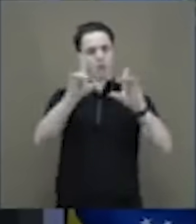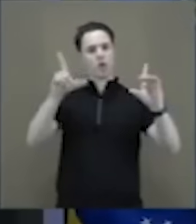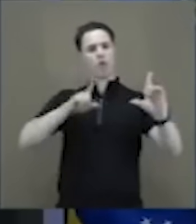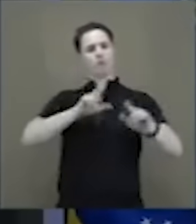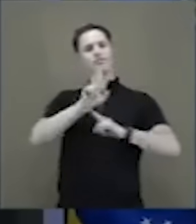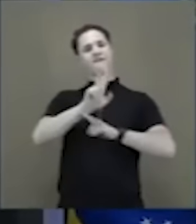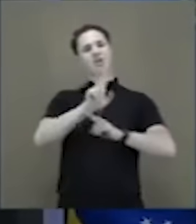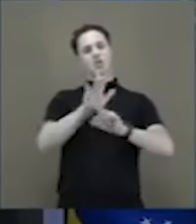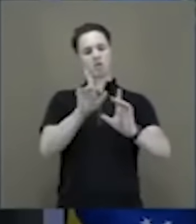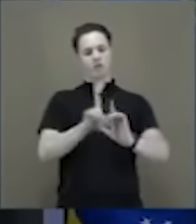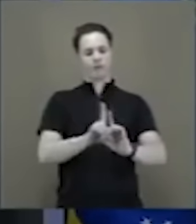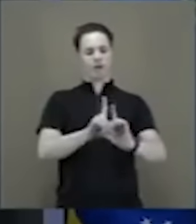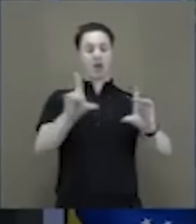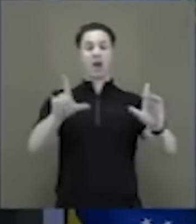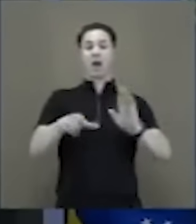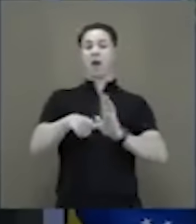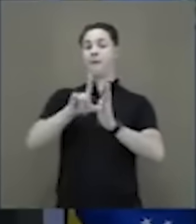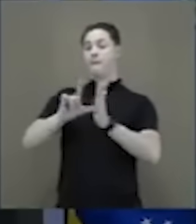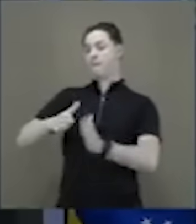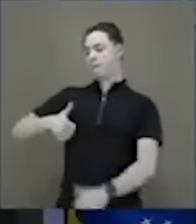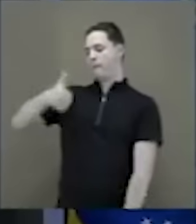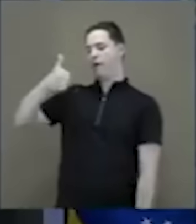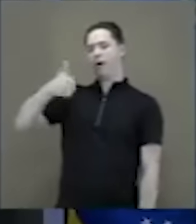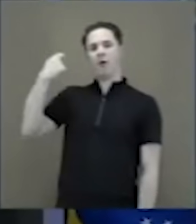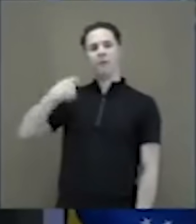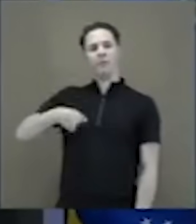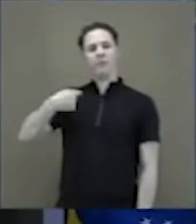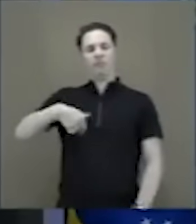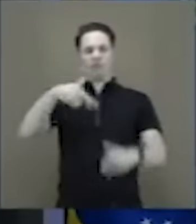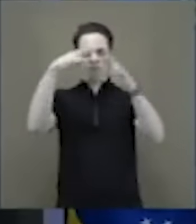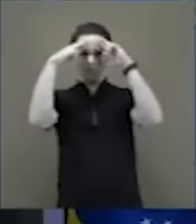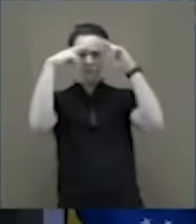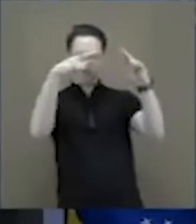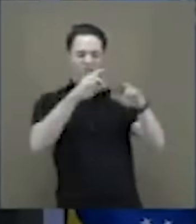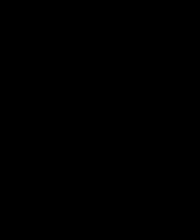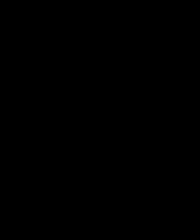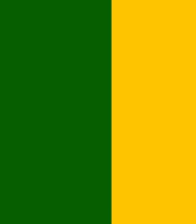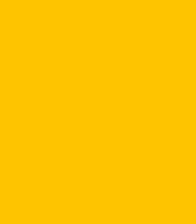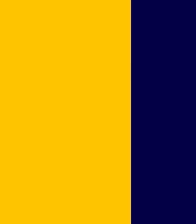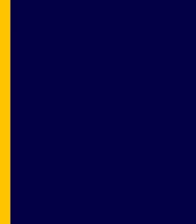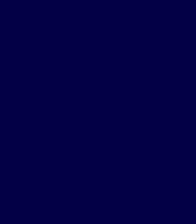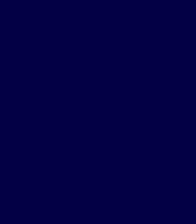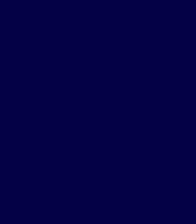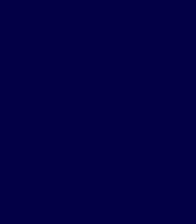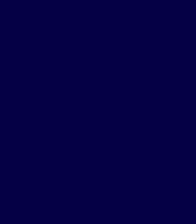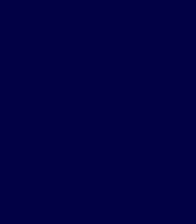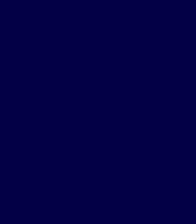democracia, antes de qualquer coisa, deve respeito à Constituição Federal.